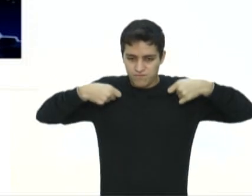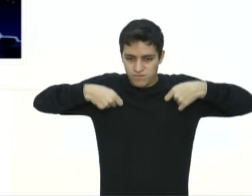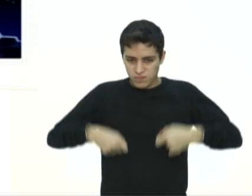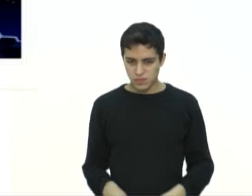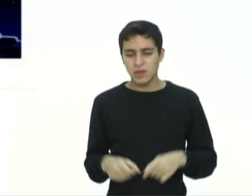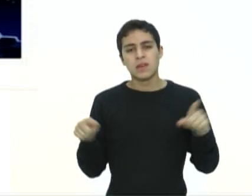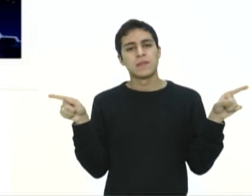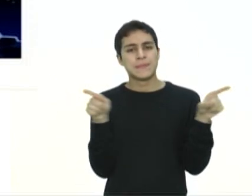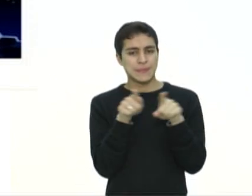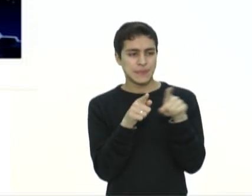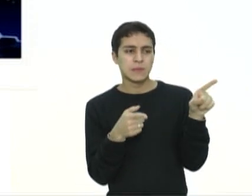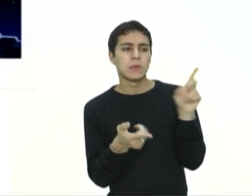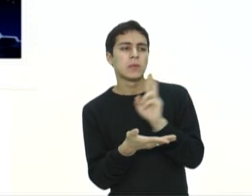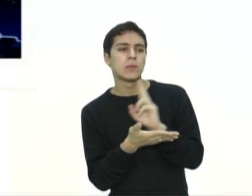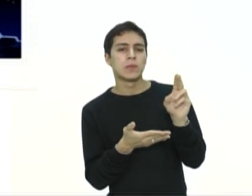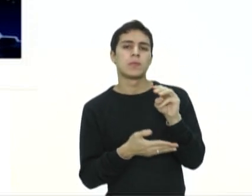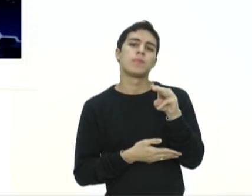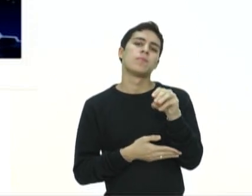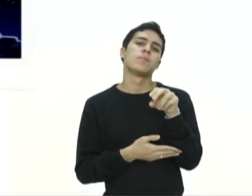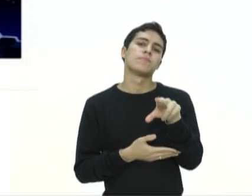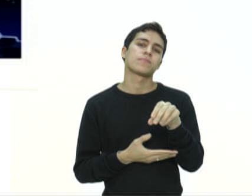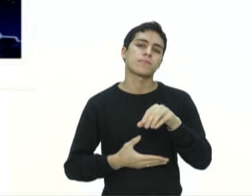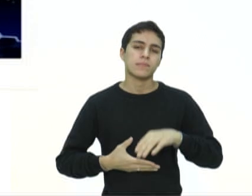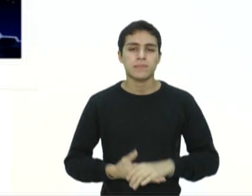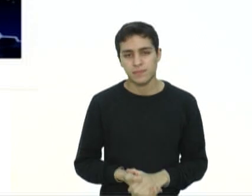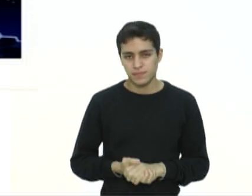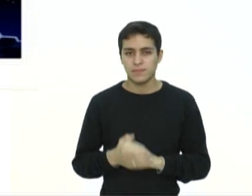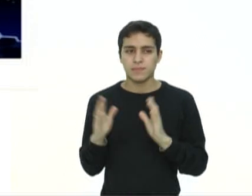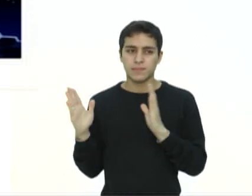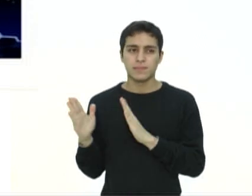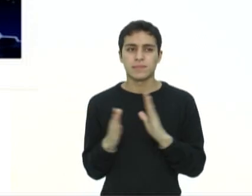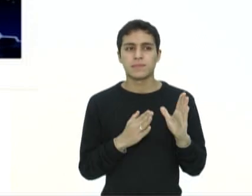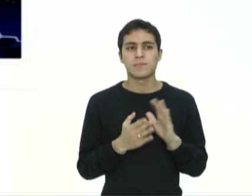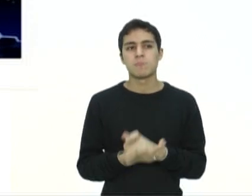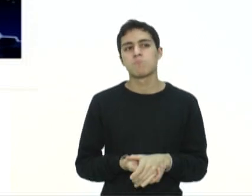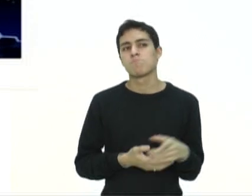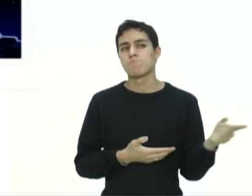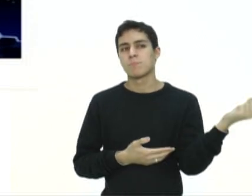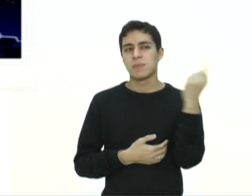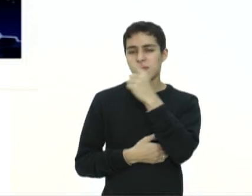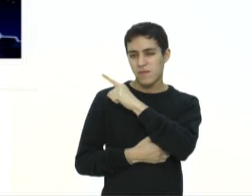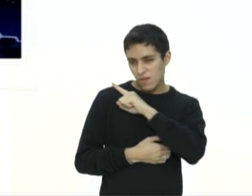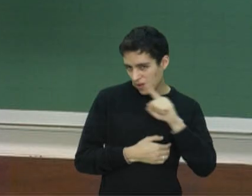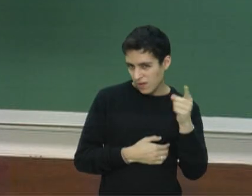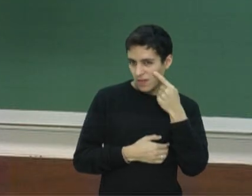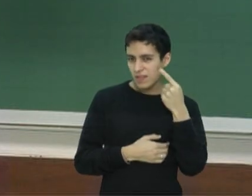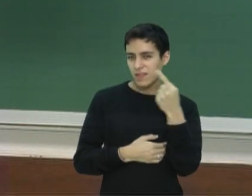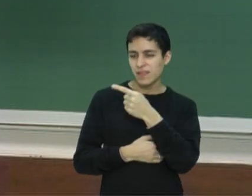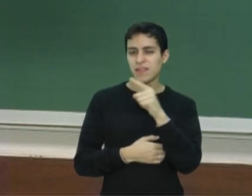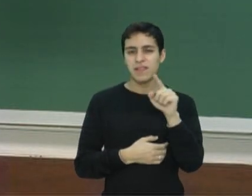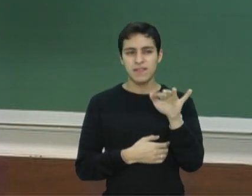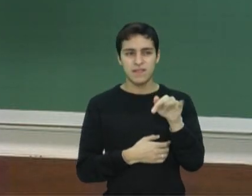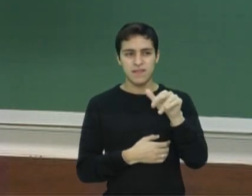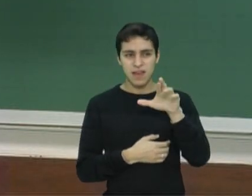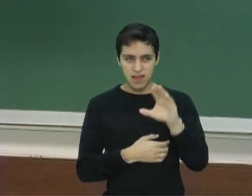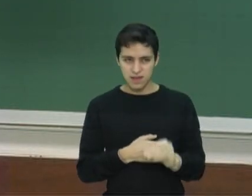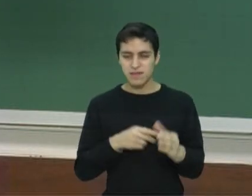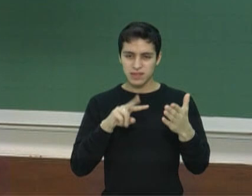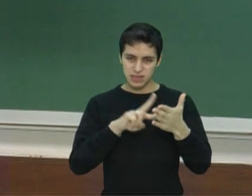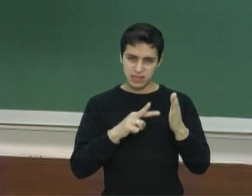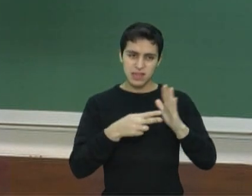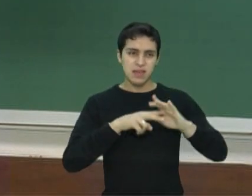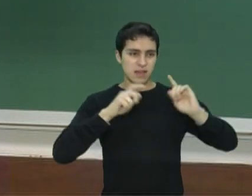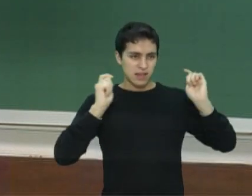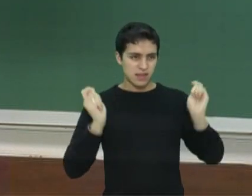que também se chama mono. E por último, temos acá faro, né, o farol do